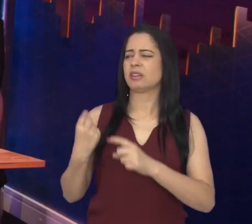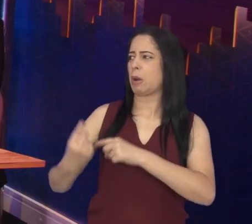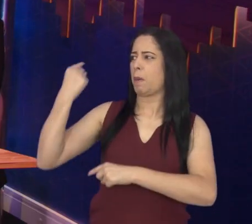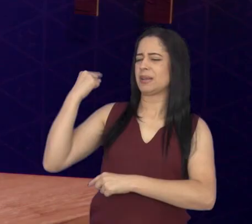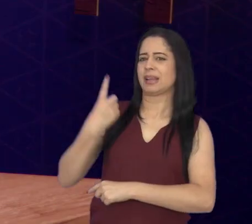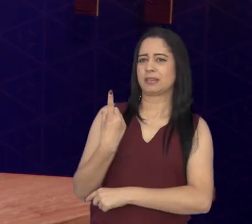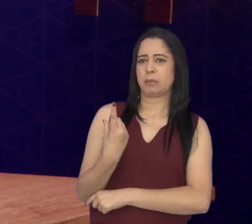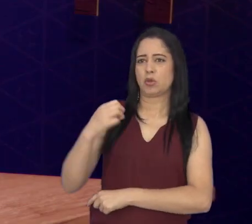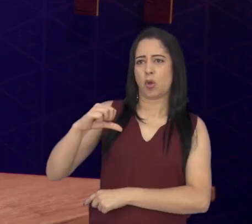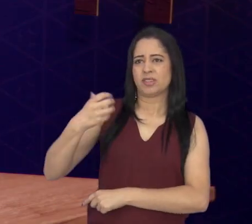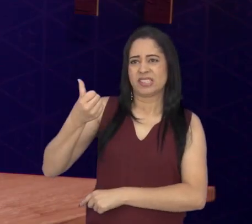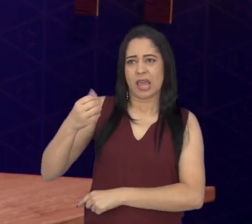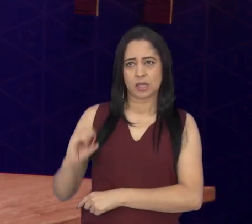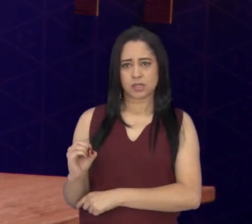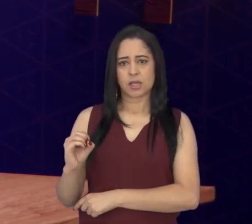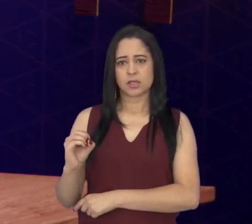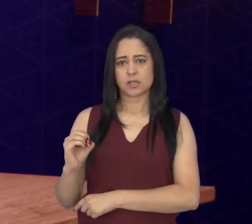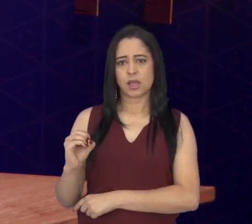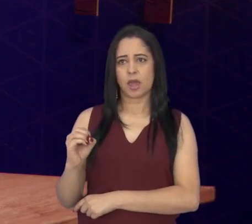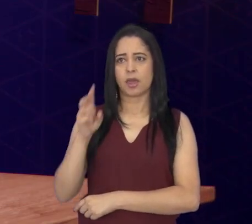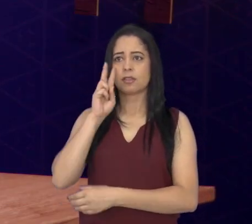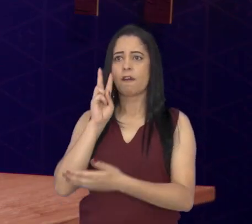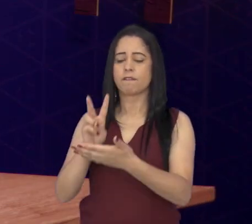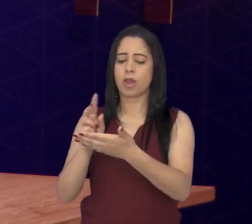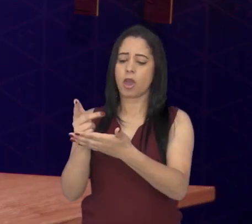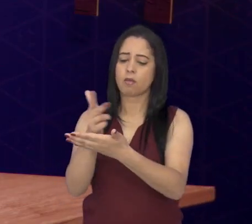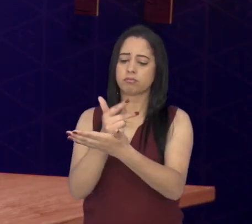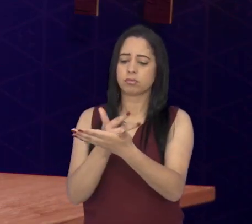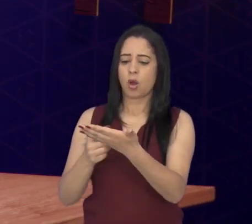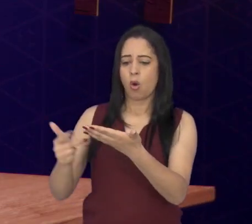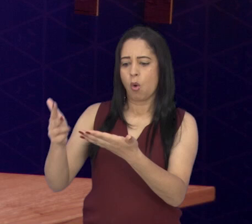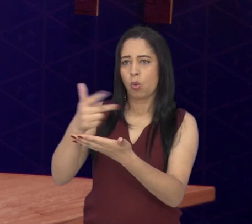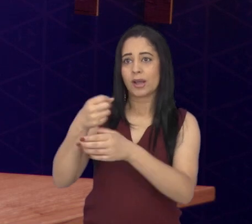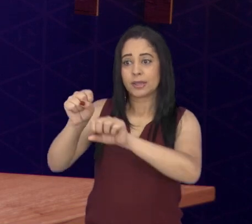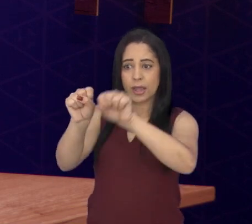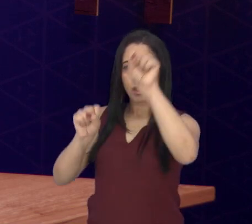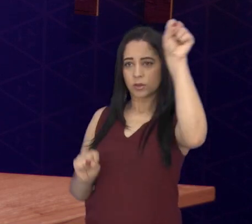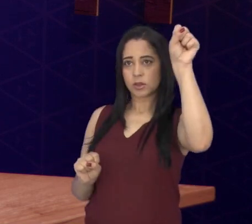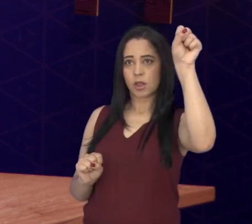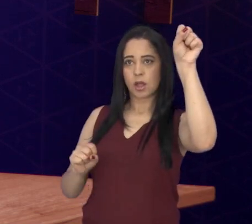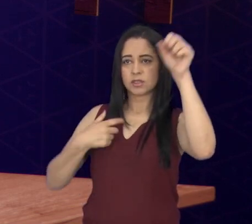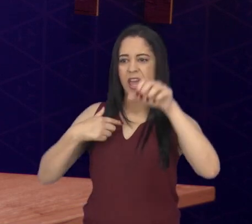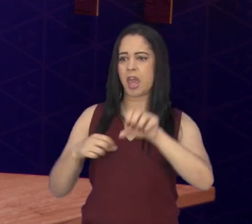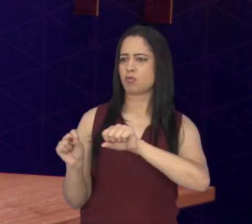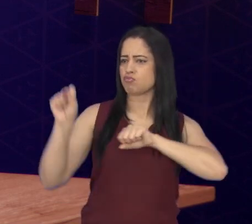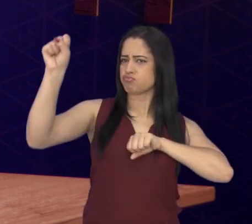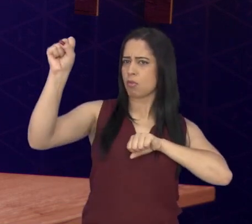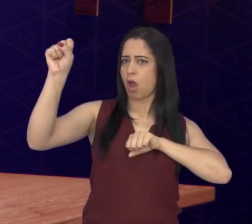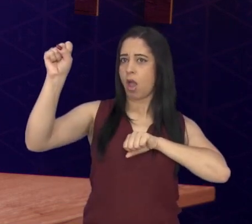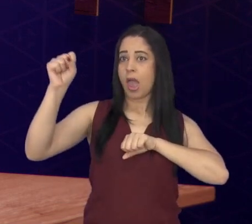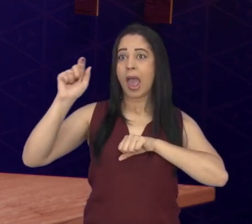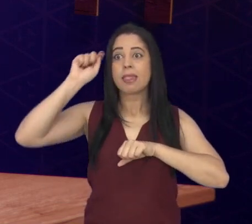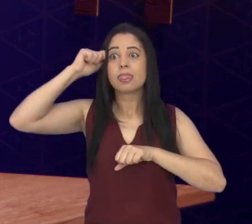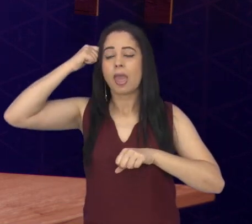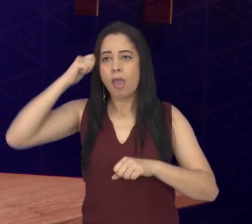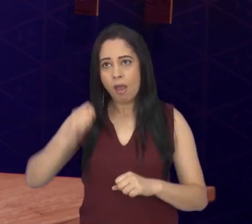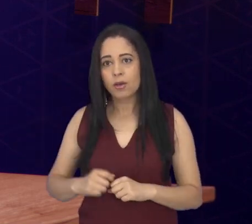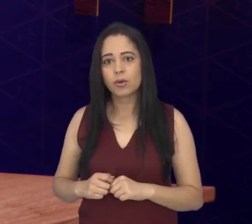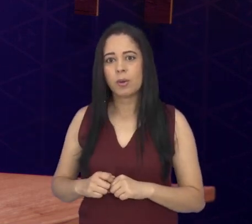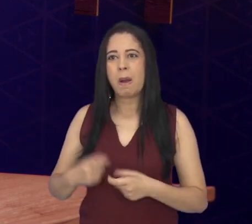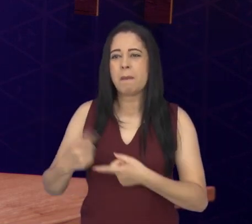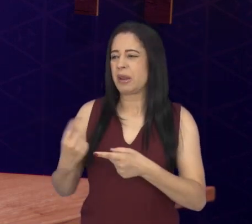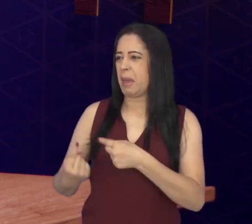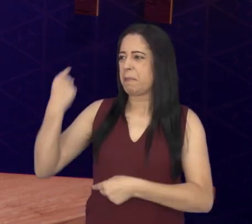Lá na década de 60, ver um super-herói negro naquela época. Tipo, era só Superman e Batman,